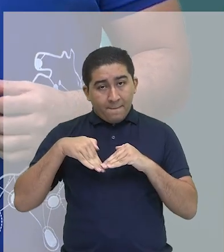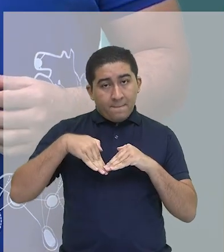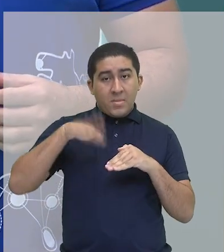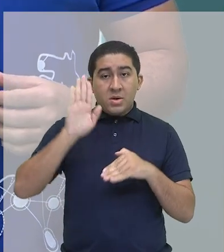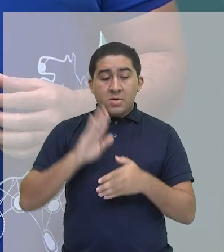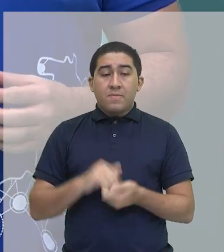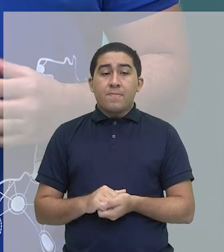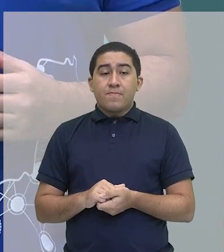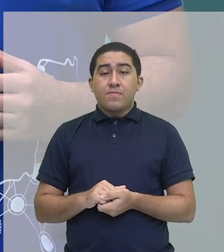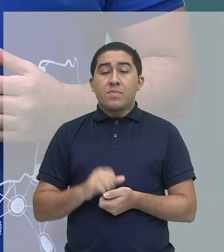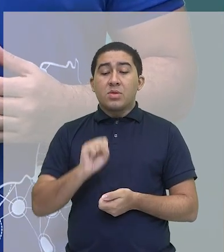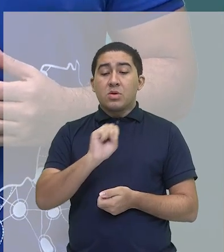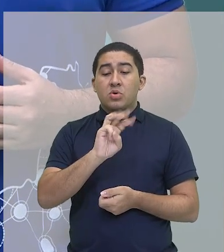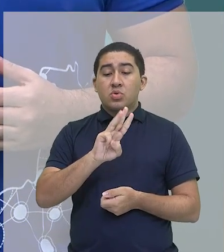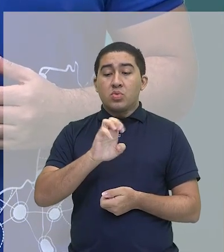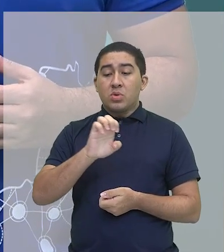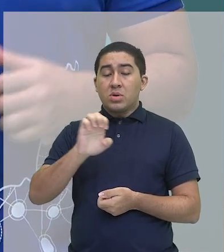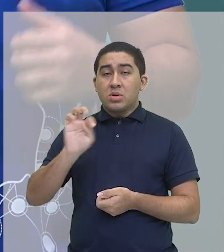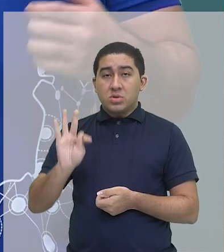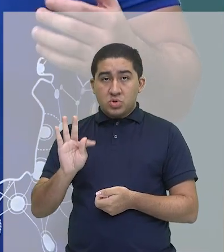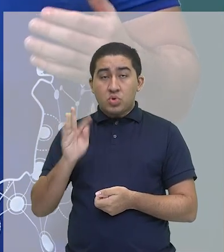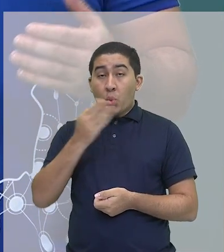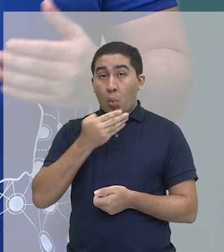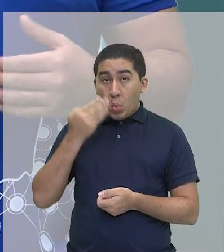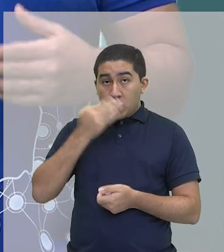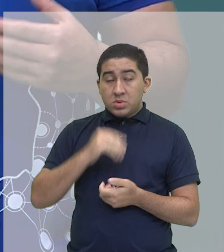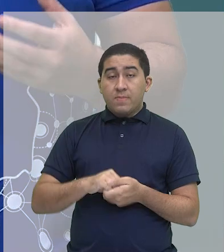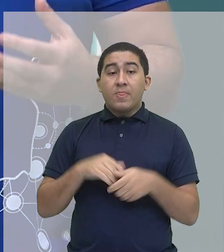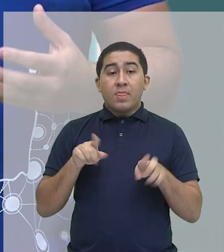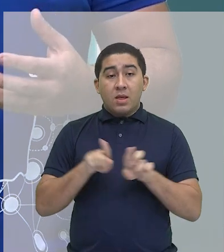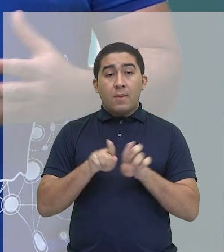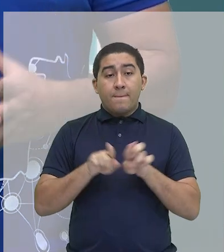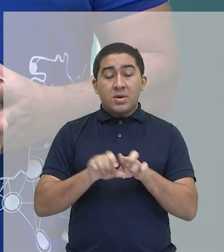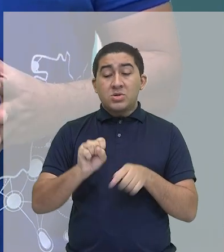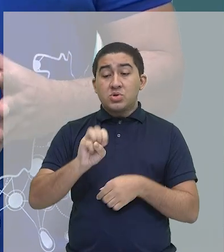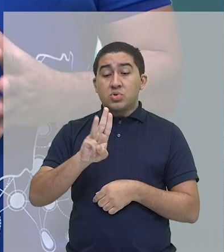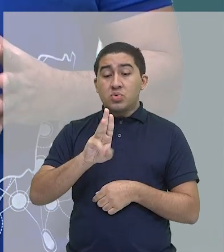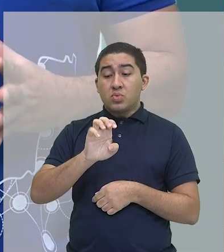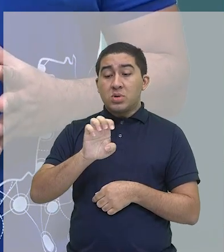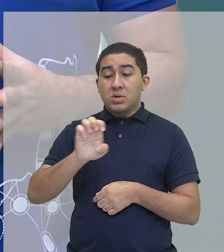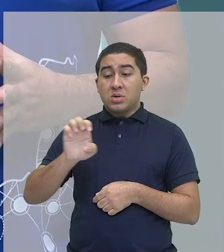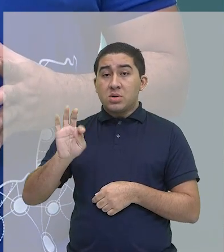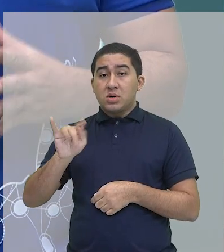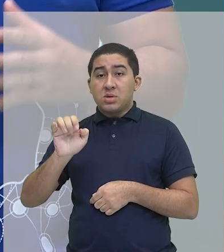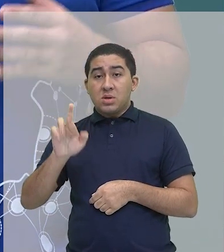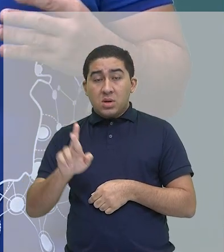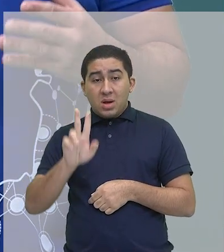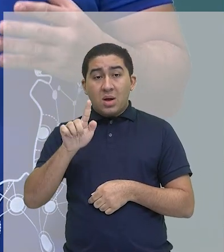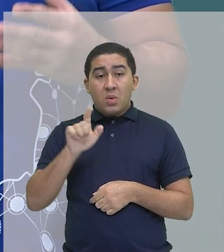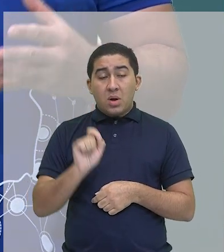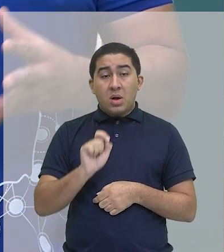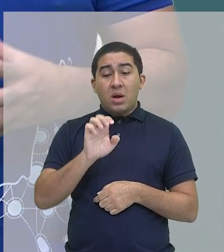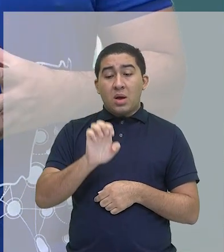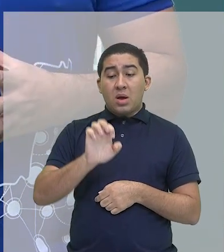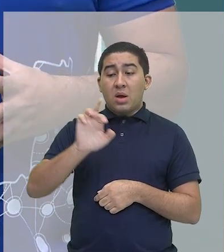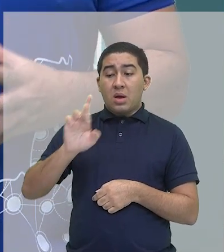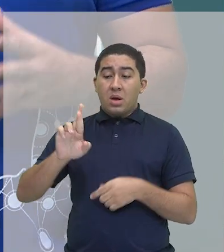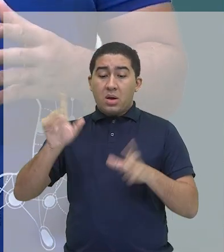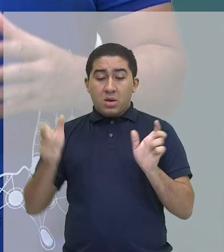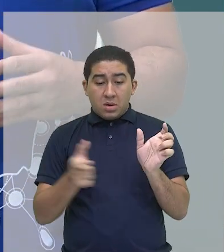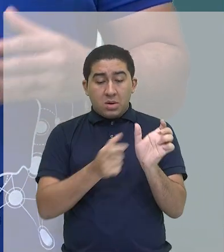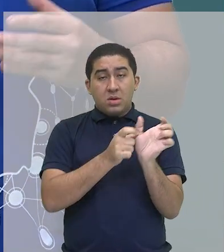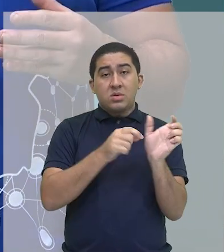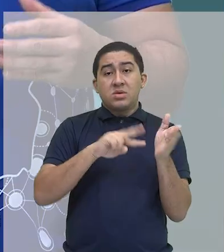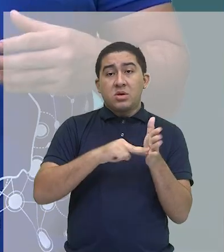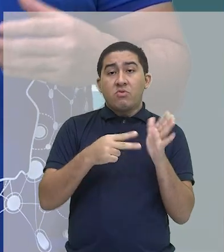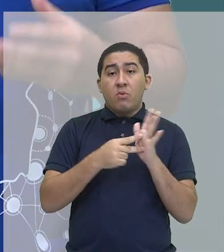adjetivo sweet, que é doce, e sweeter, quando nós adicionamos esse ER,